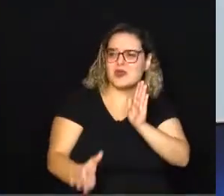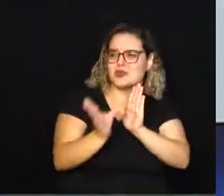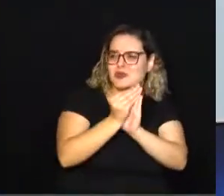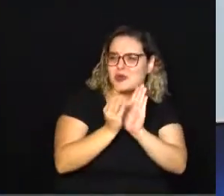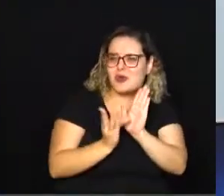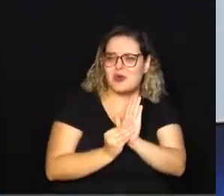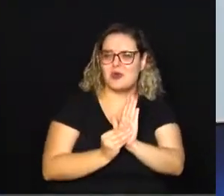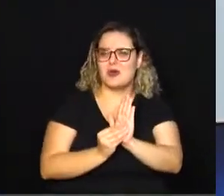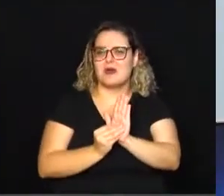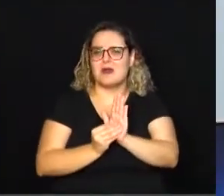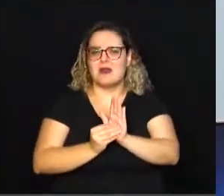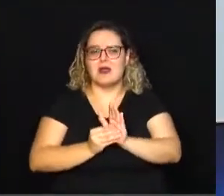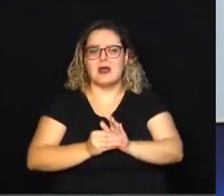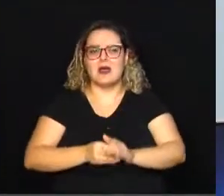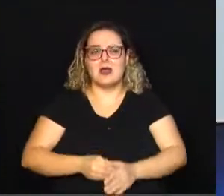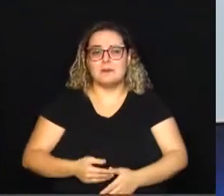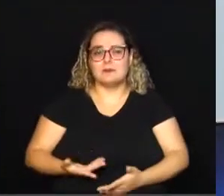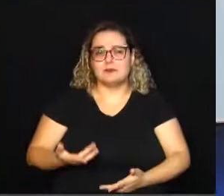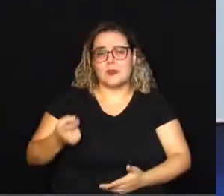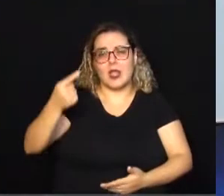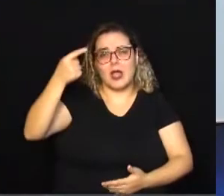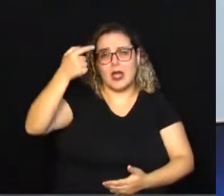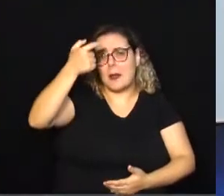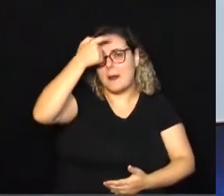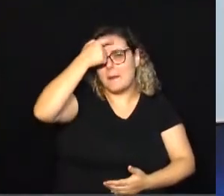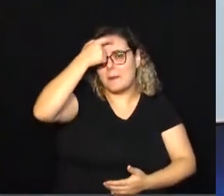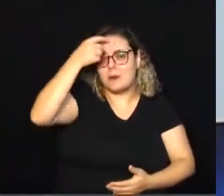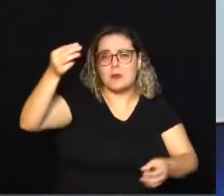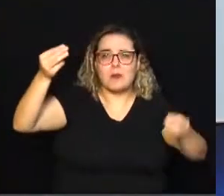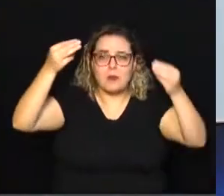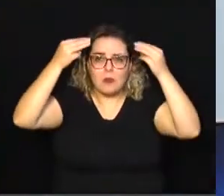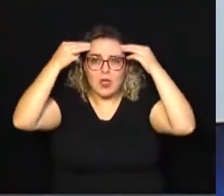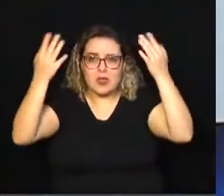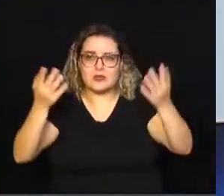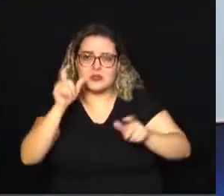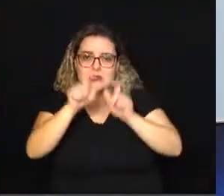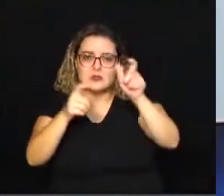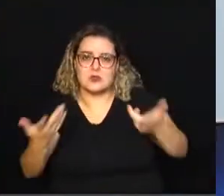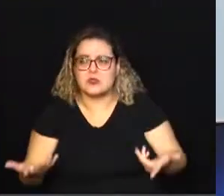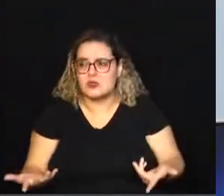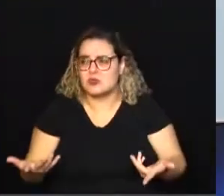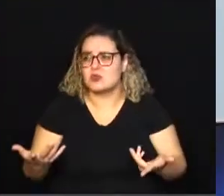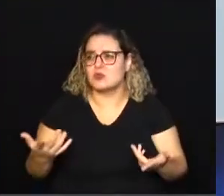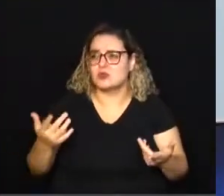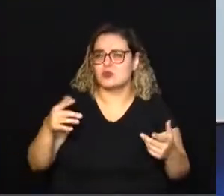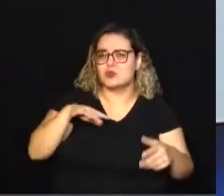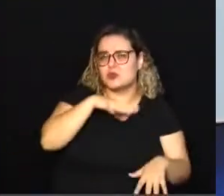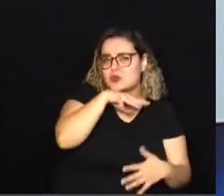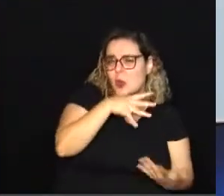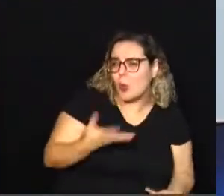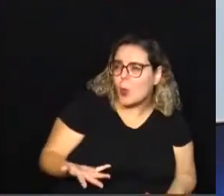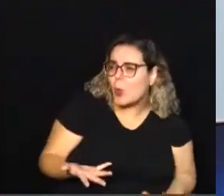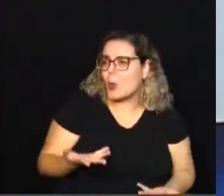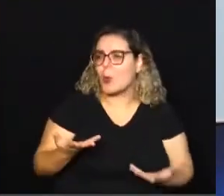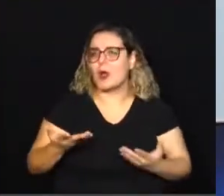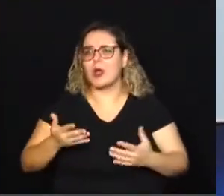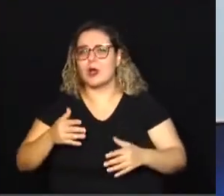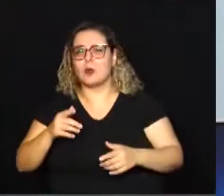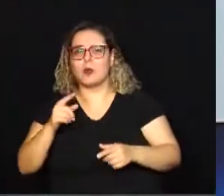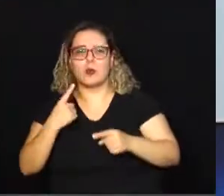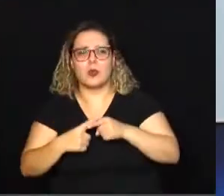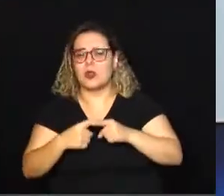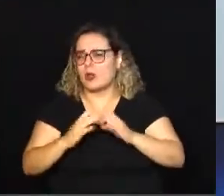saúde mental das crianças e dos adolescentes está comprometida, a questão sanitária é